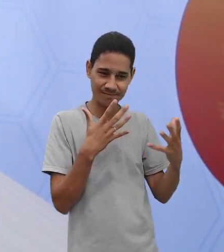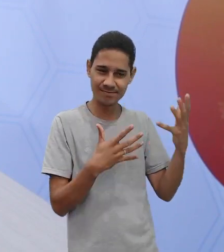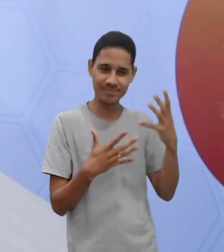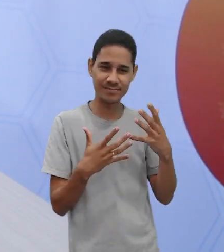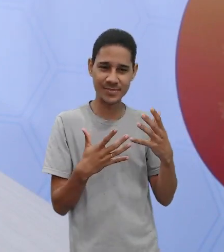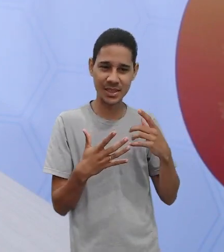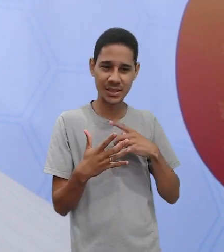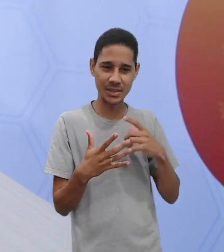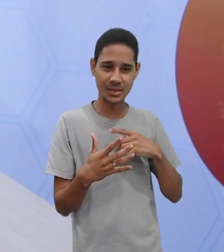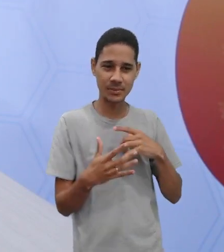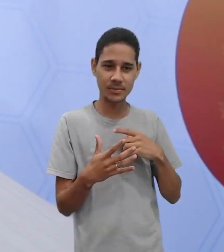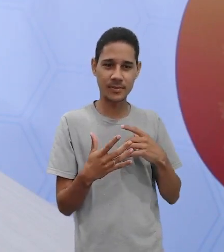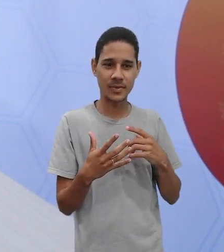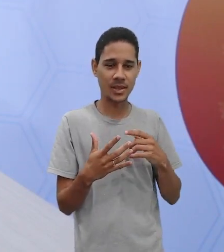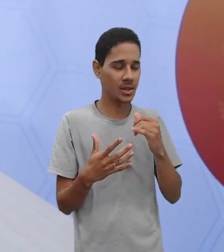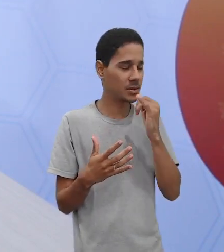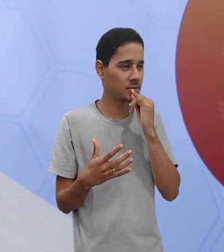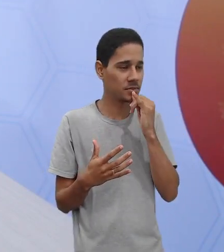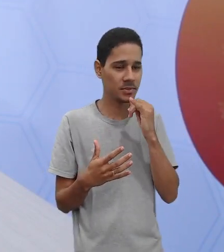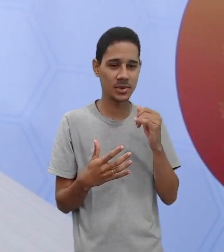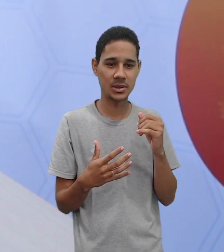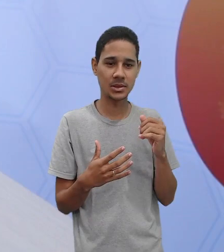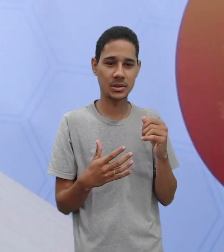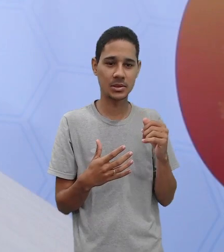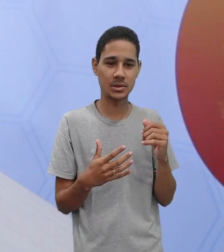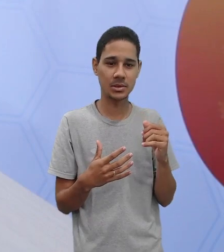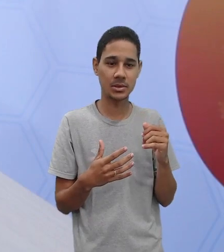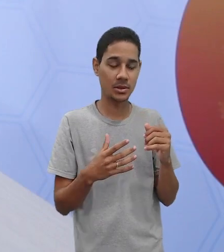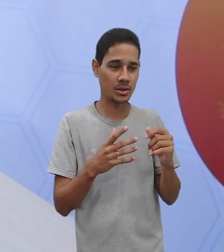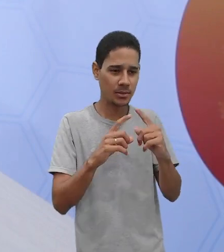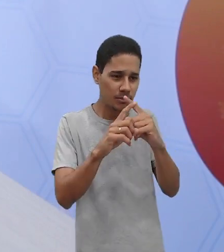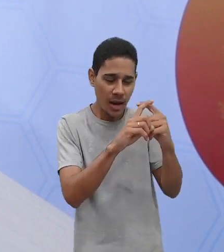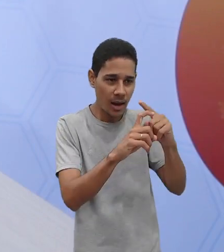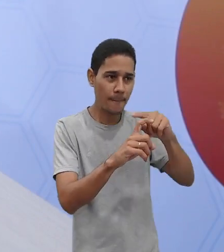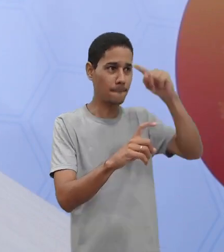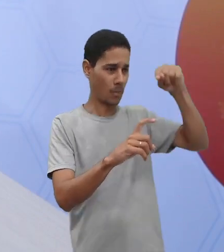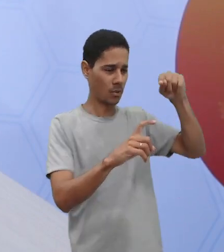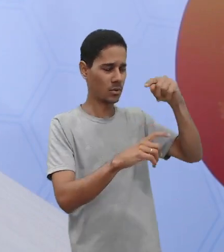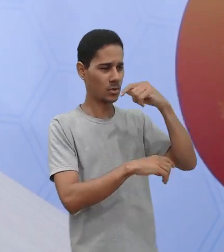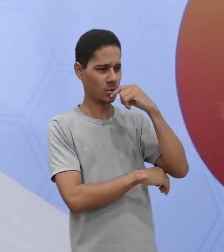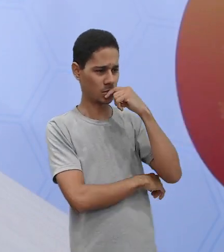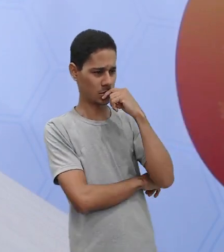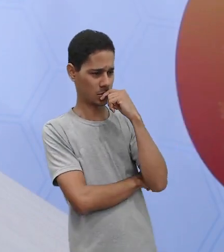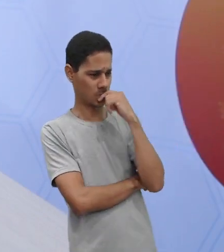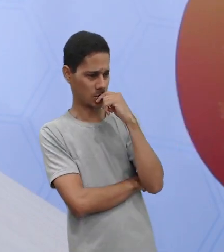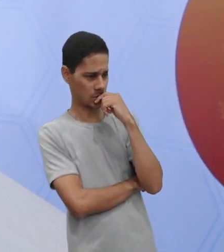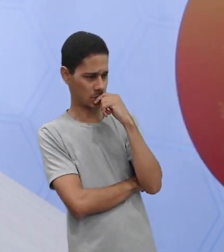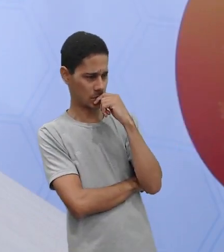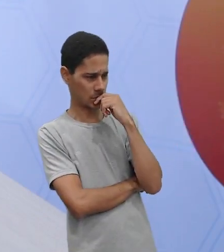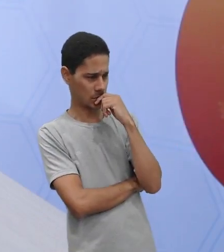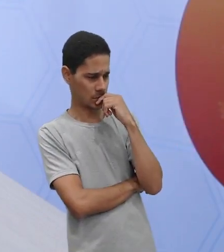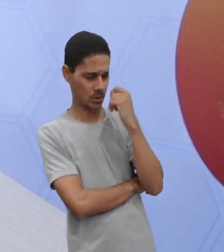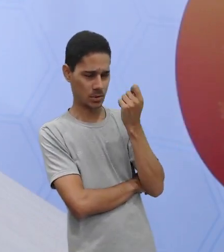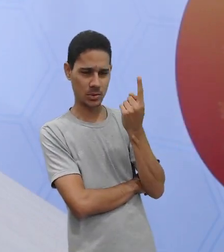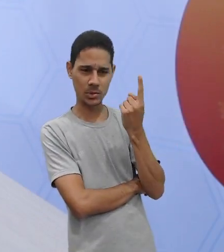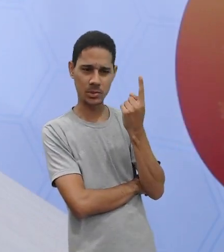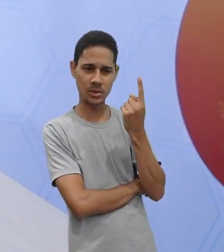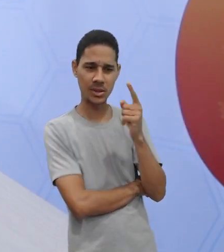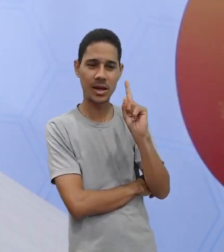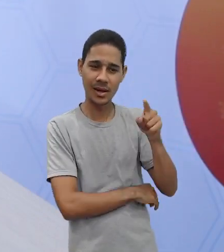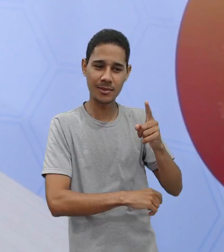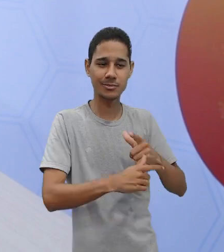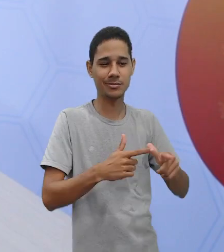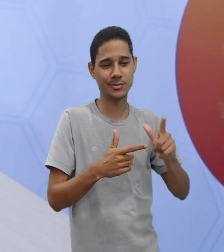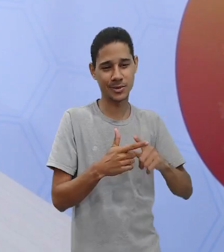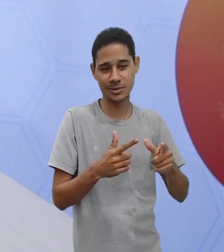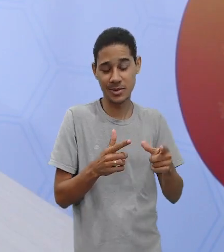acento circunflexo em caracteres estranhos, por exemplo. Então, assim, isso aí é um defeito, é um problema